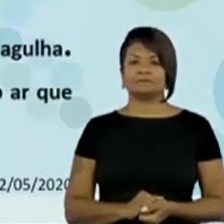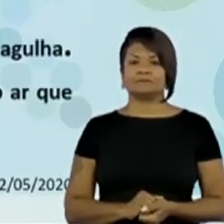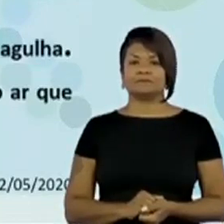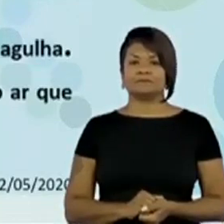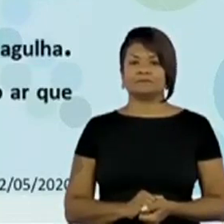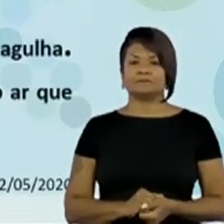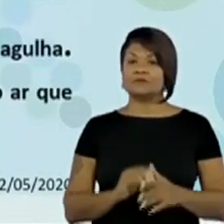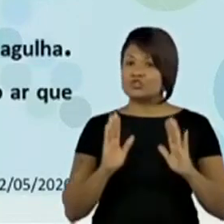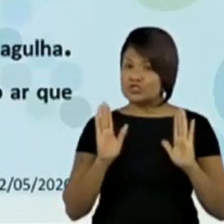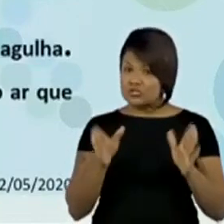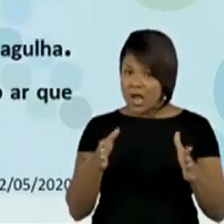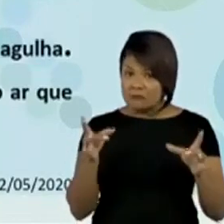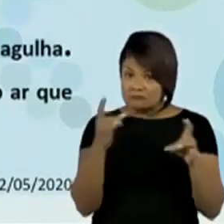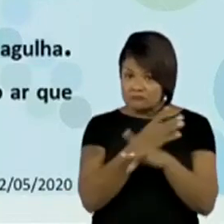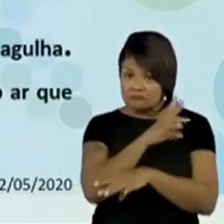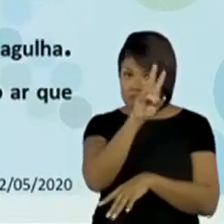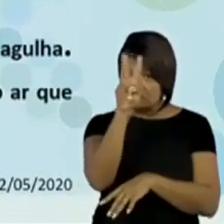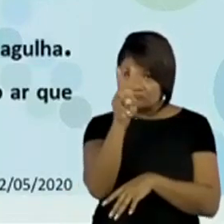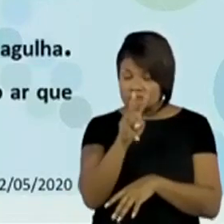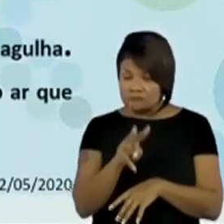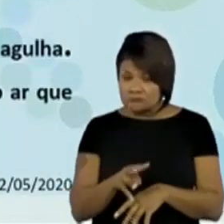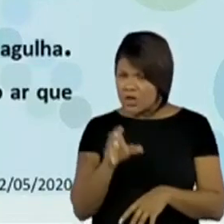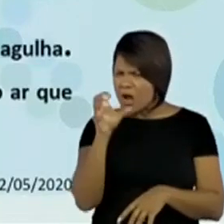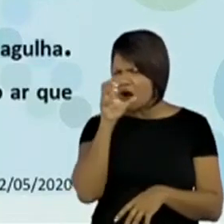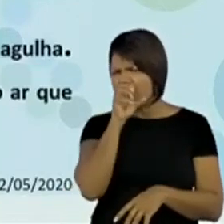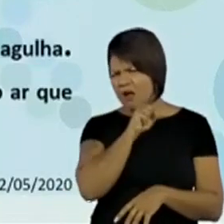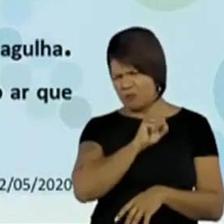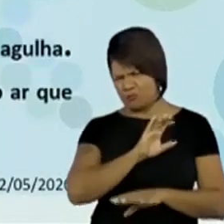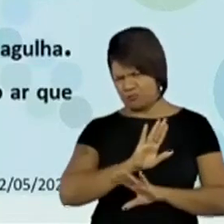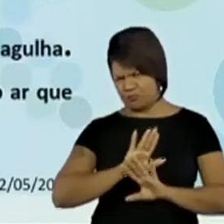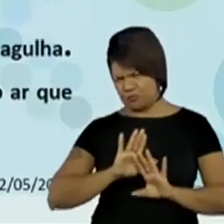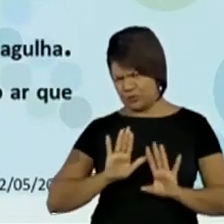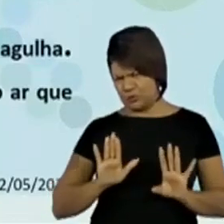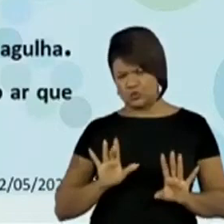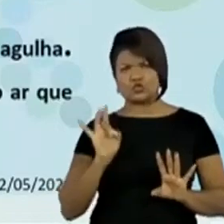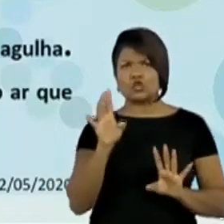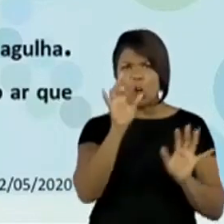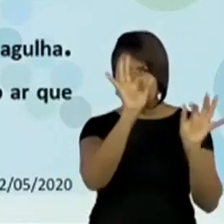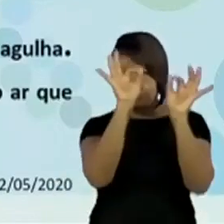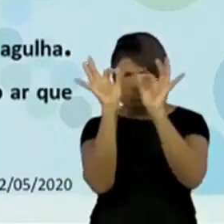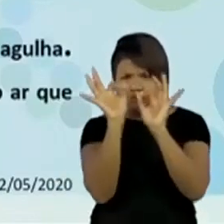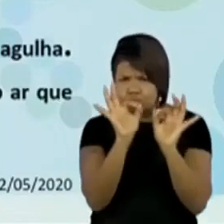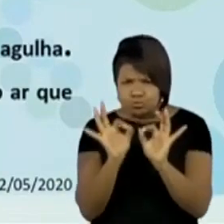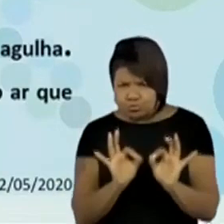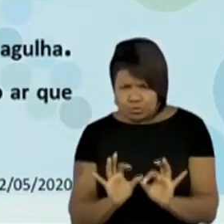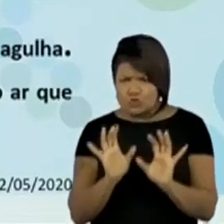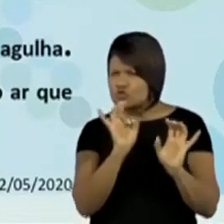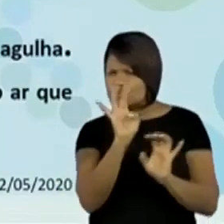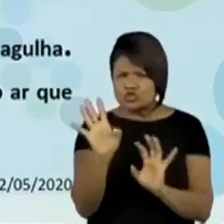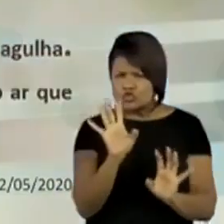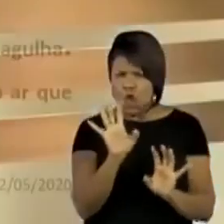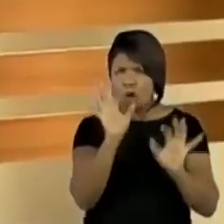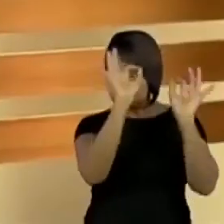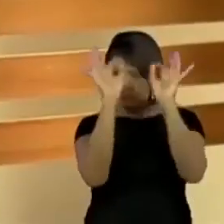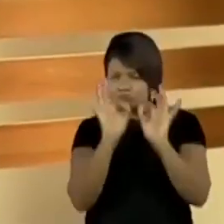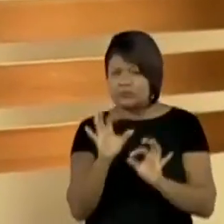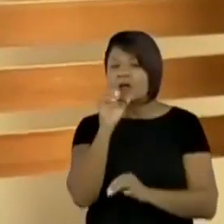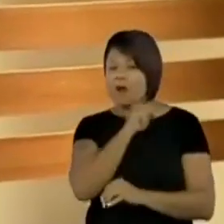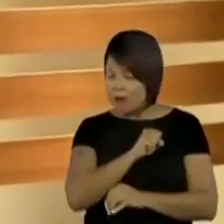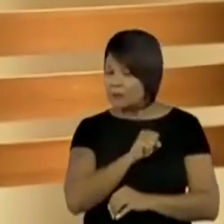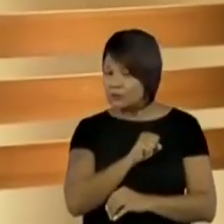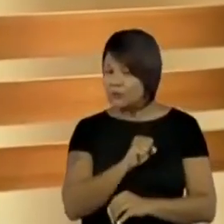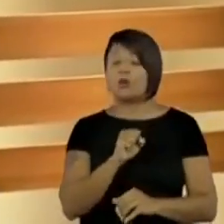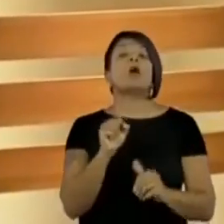Podemos voltar? Muito rapidinho essa leitura, só para vocês passarem o olhinho aí realmente.